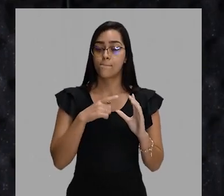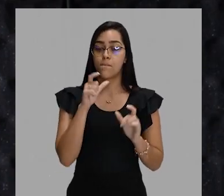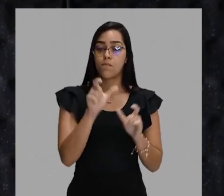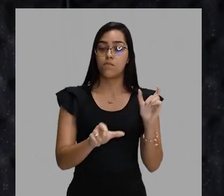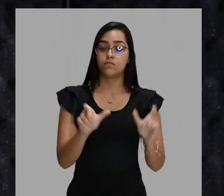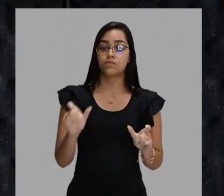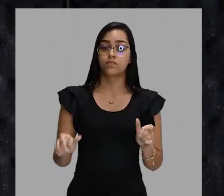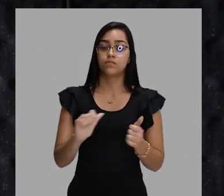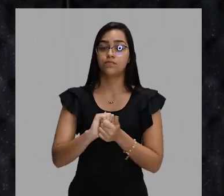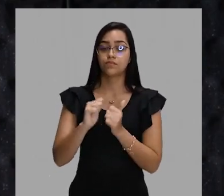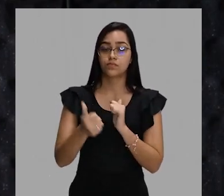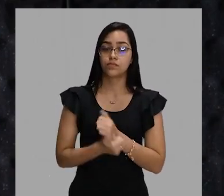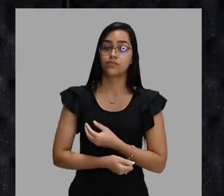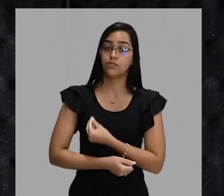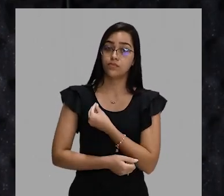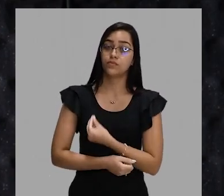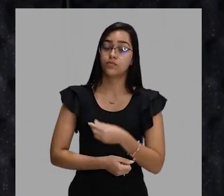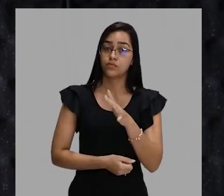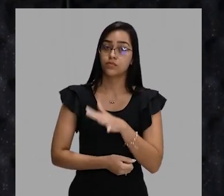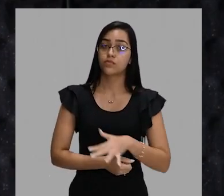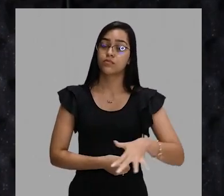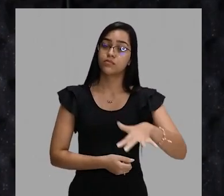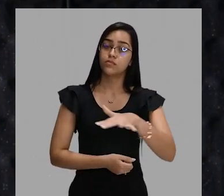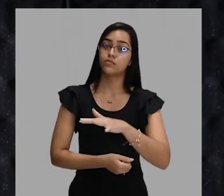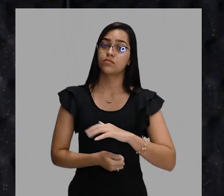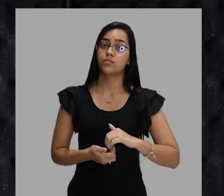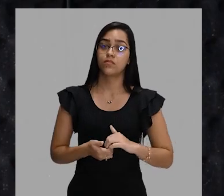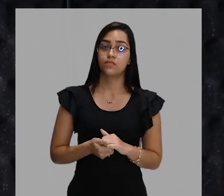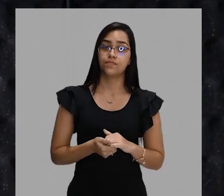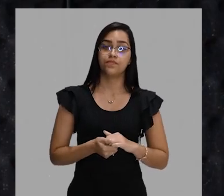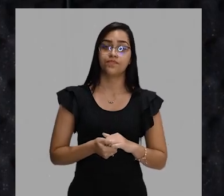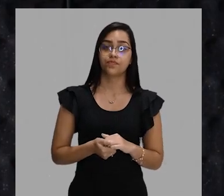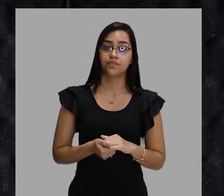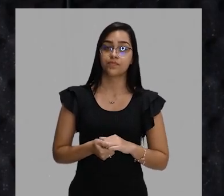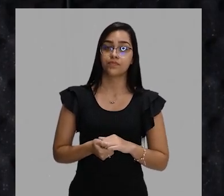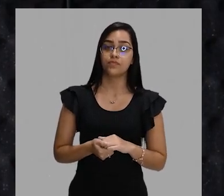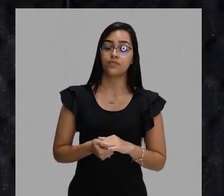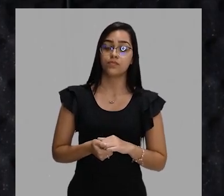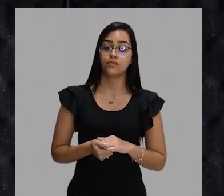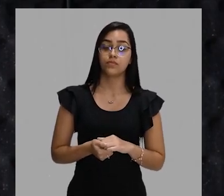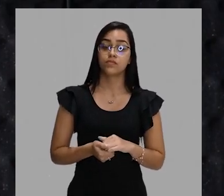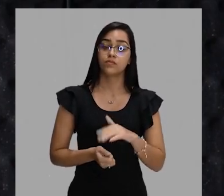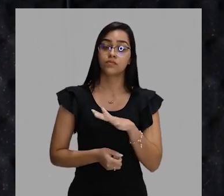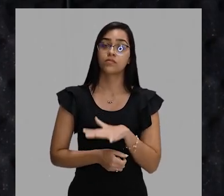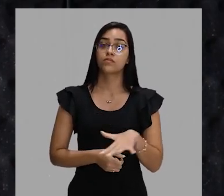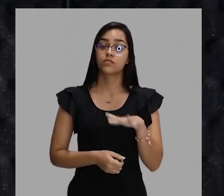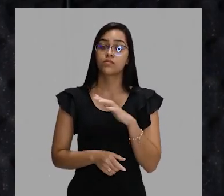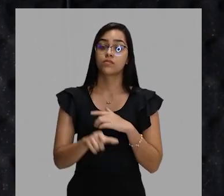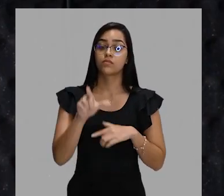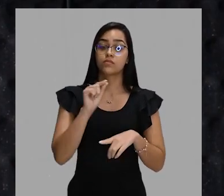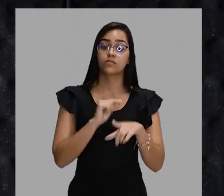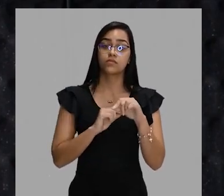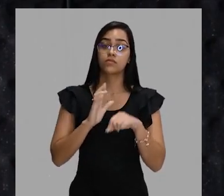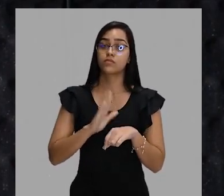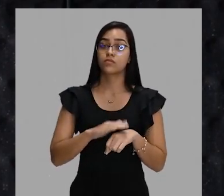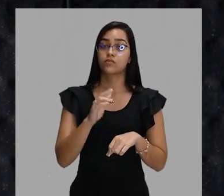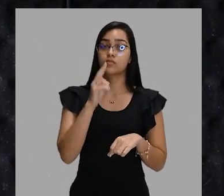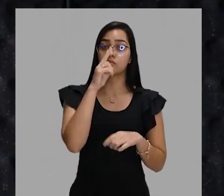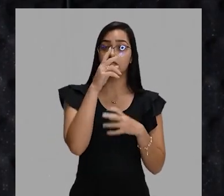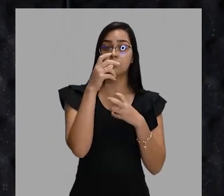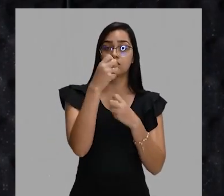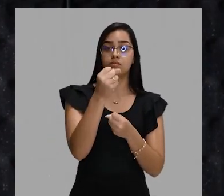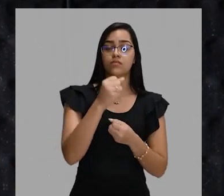indivíduo apto a sobreviver no ambiente, né? o ambiente ele seleciona os mais